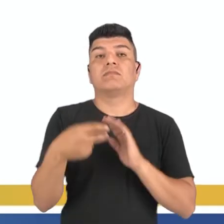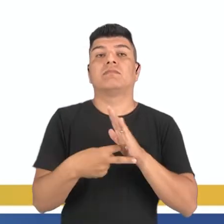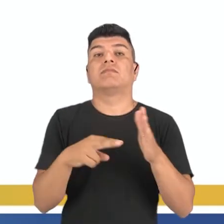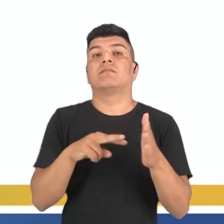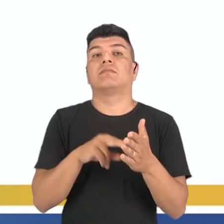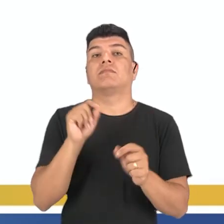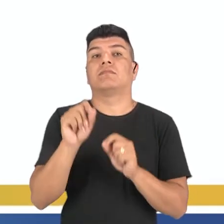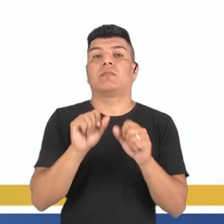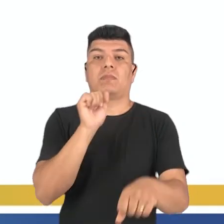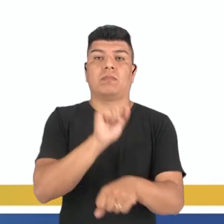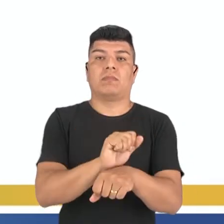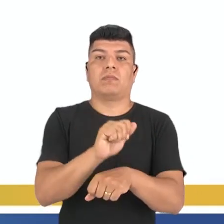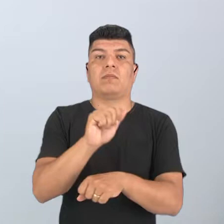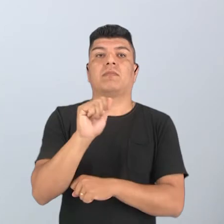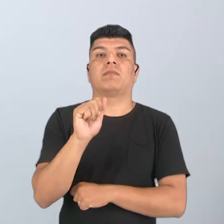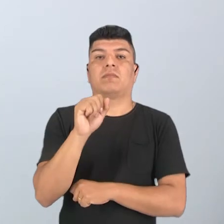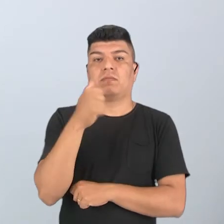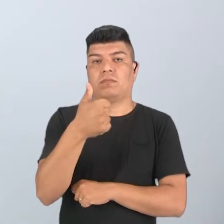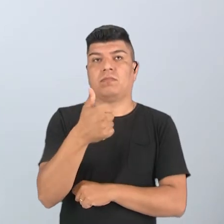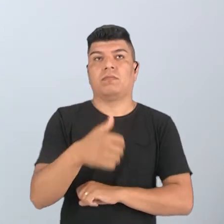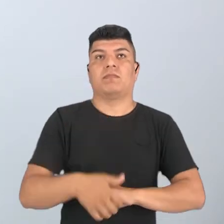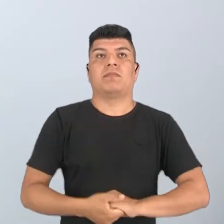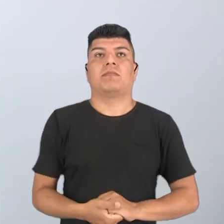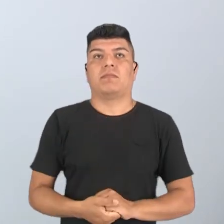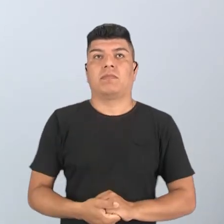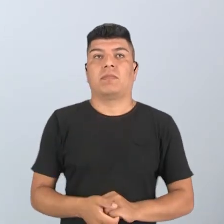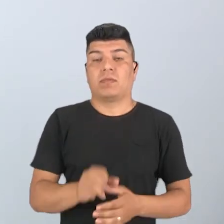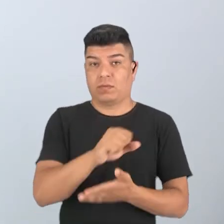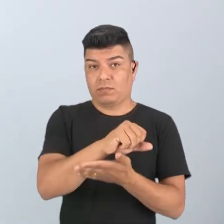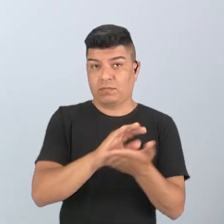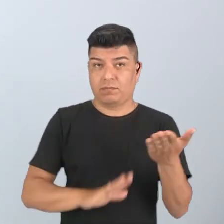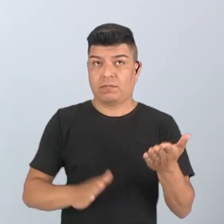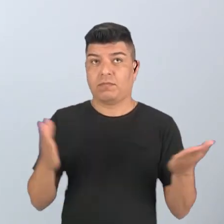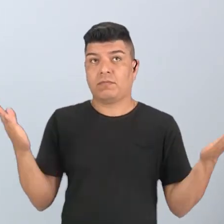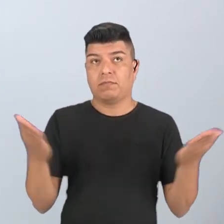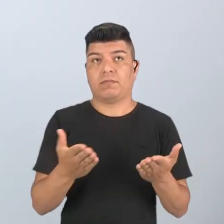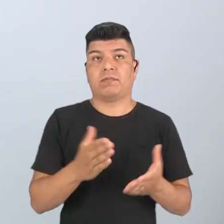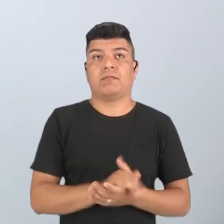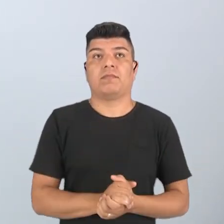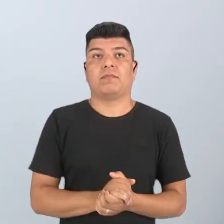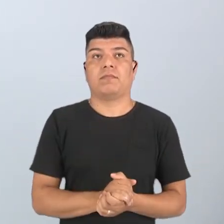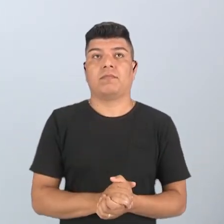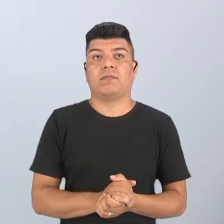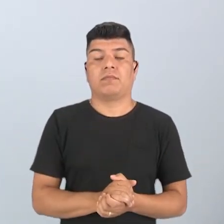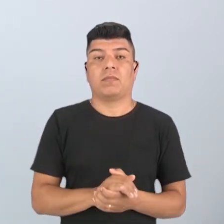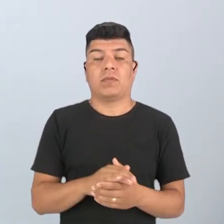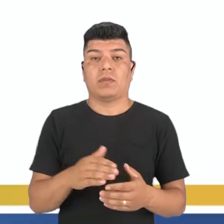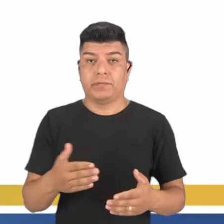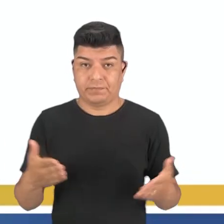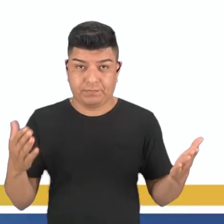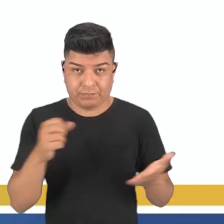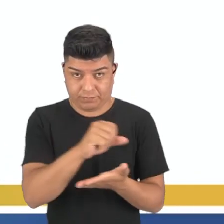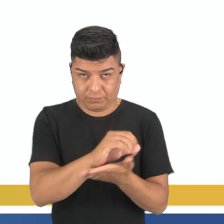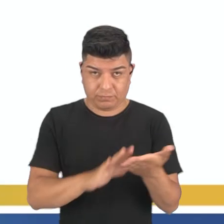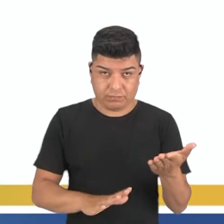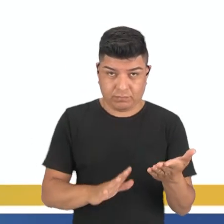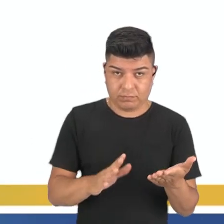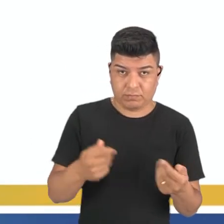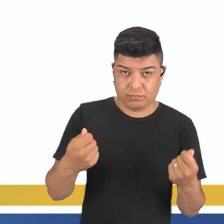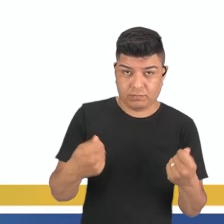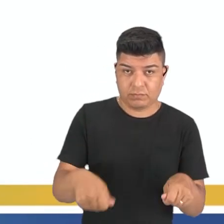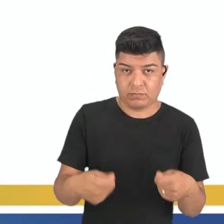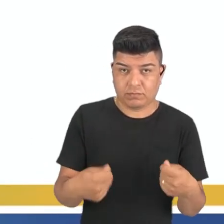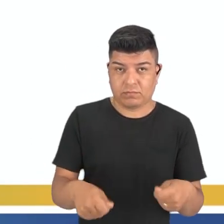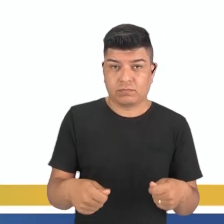de pausa, certinho? Então, vamos para a nossa atividade. Nesta atividade, você vai precisar